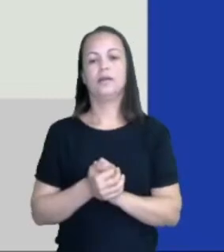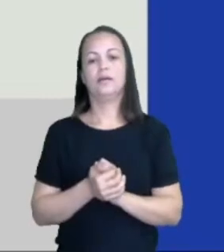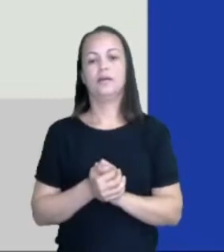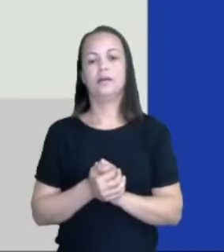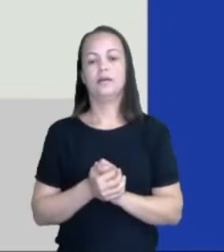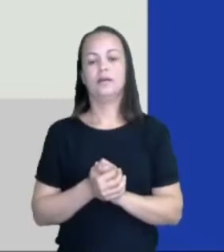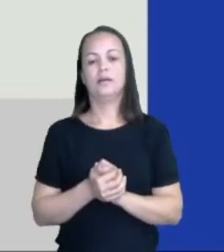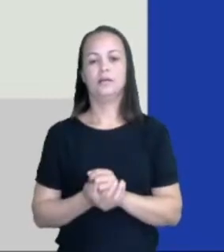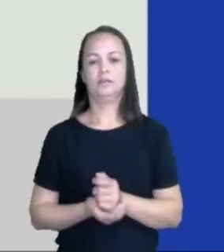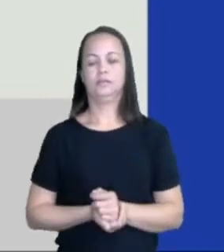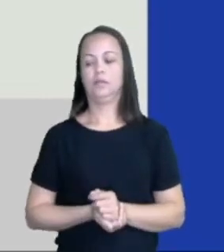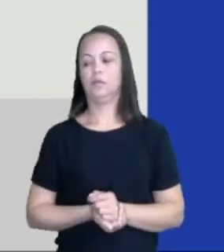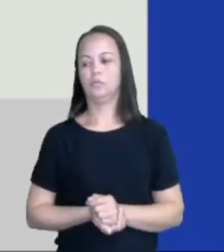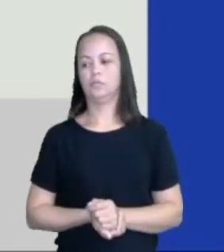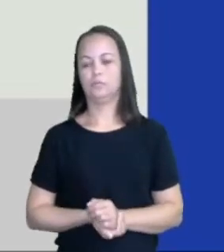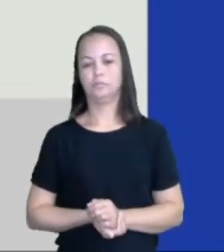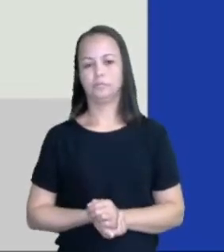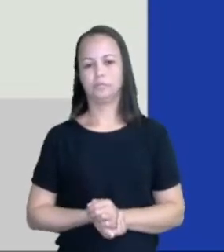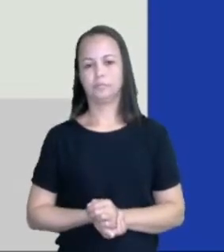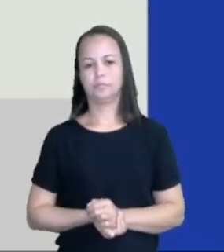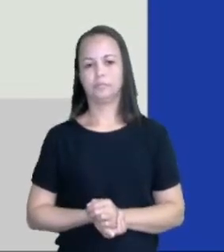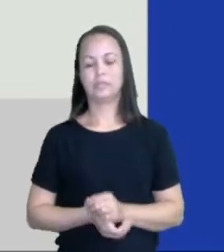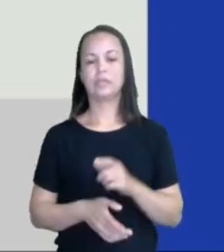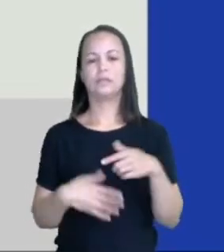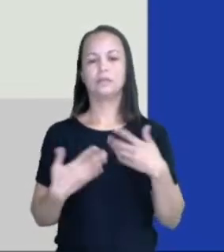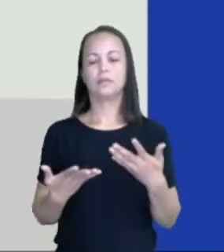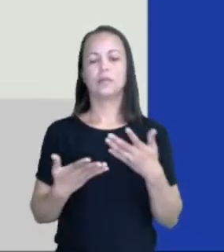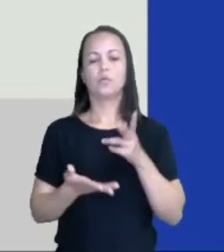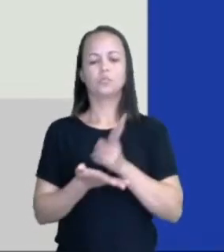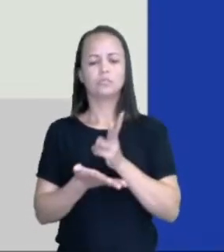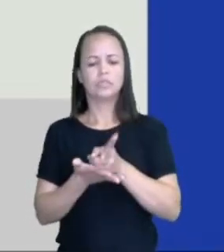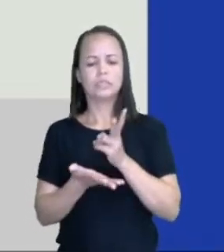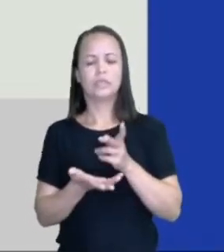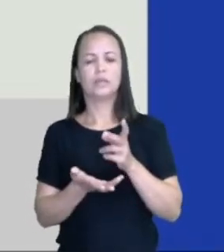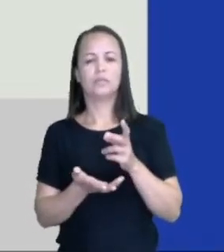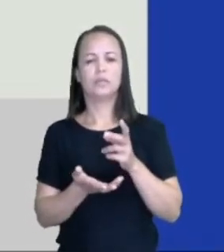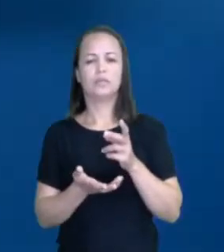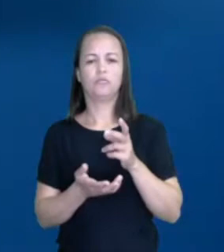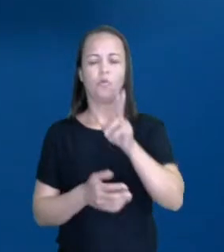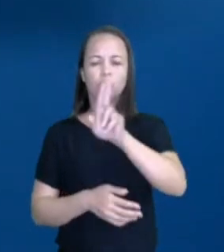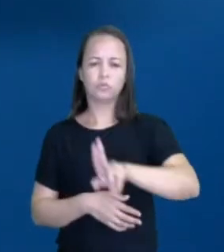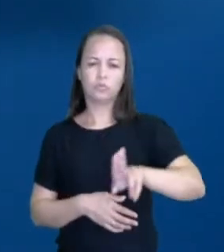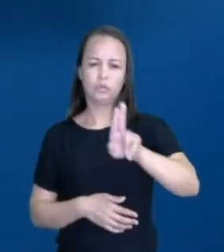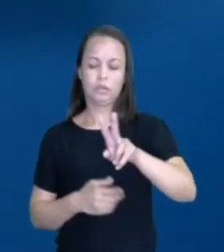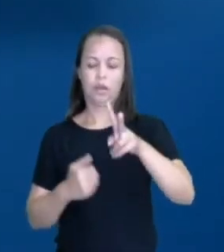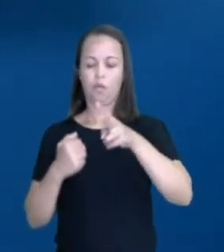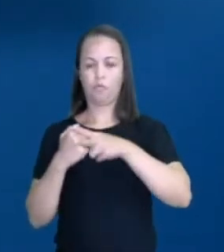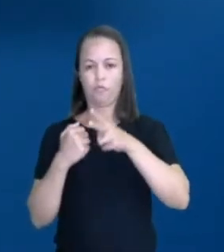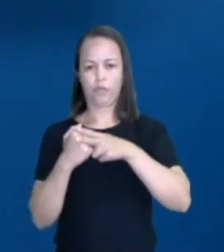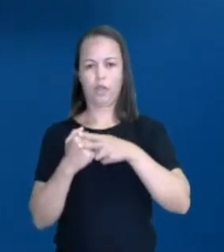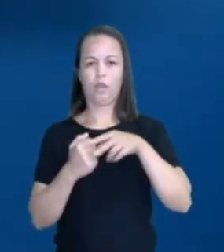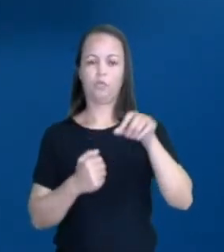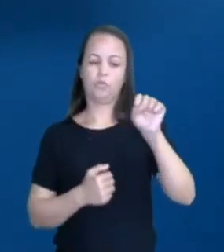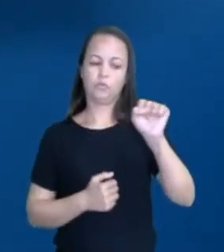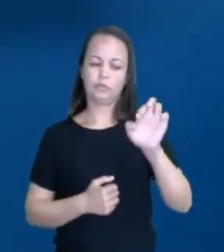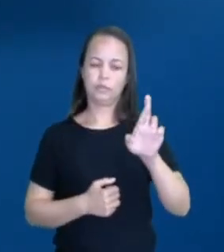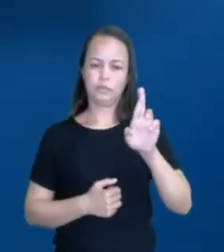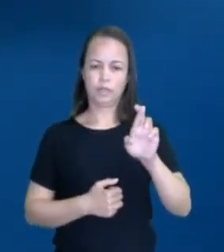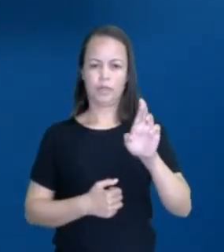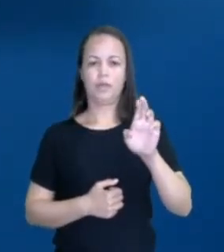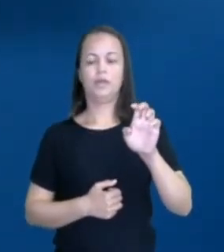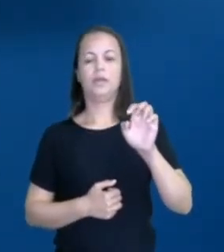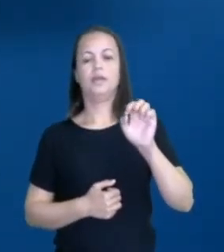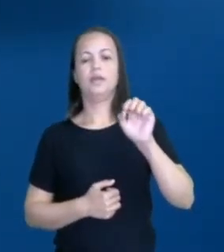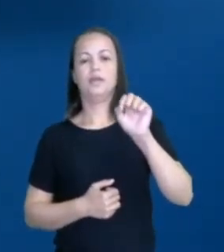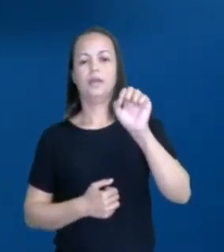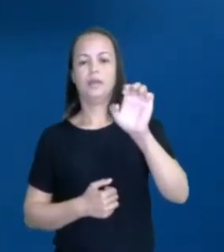y ustedes estão. Certo? Então, sempre que a gente for usar esses verbos, o ser e o estar, no